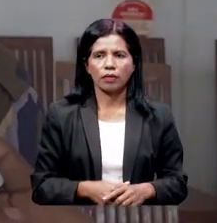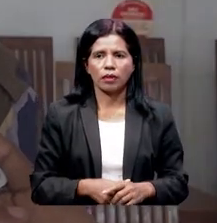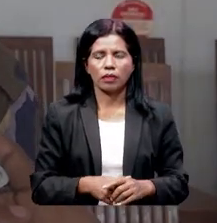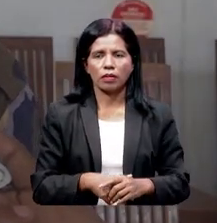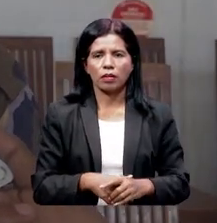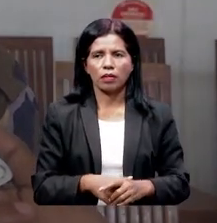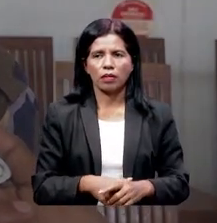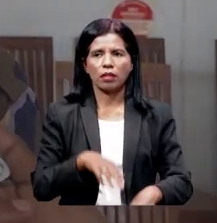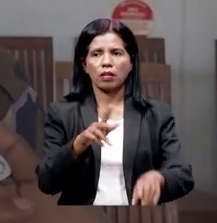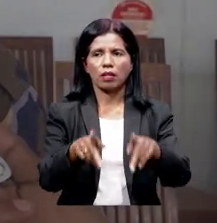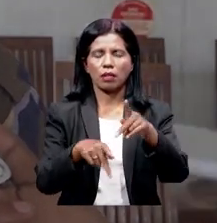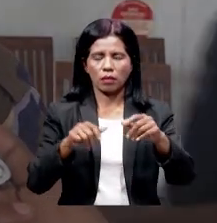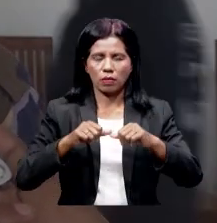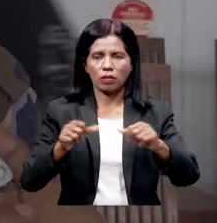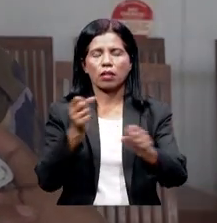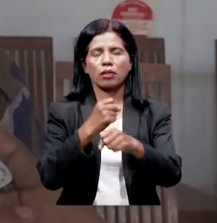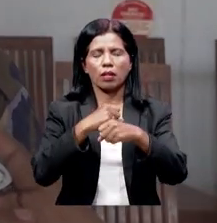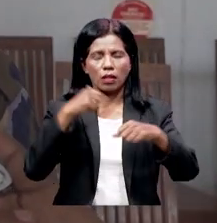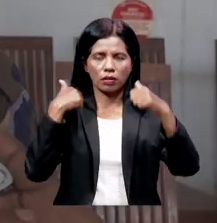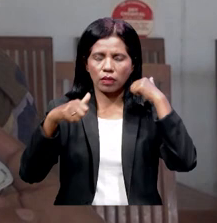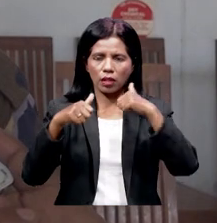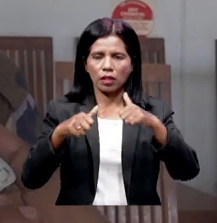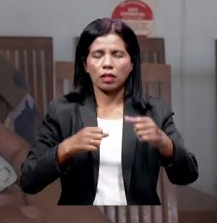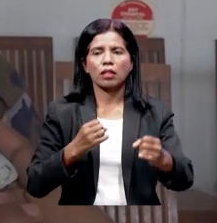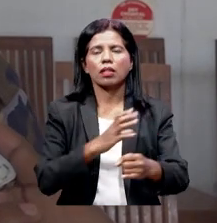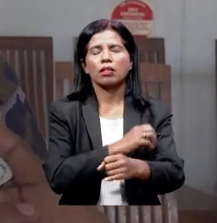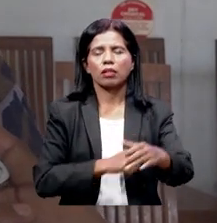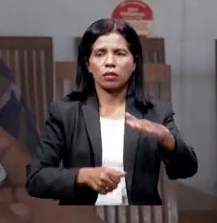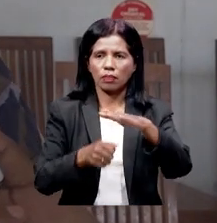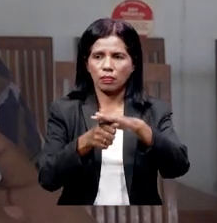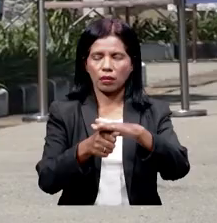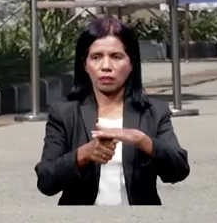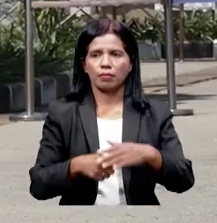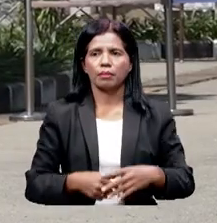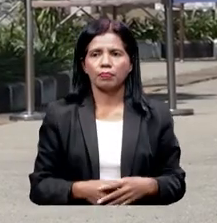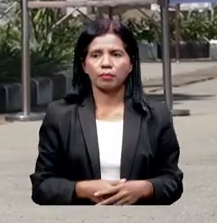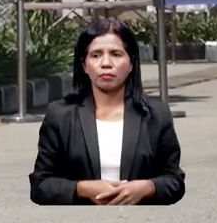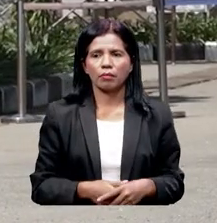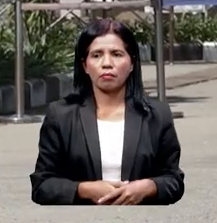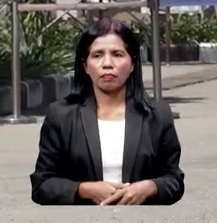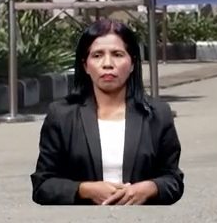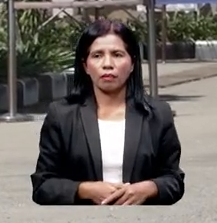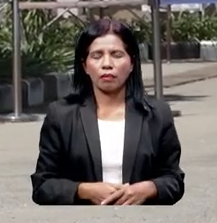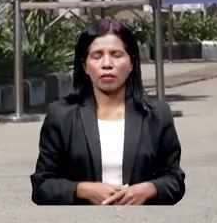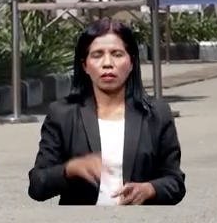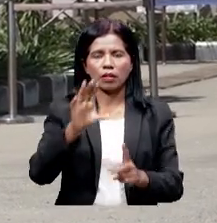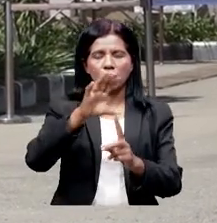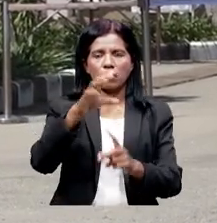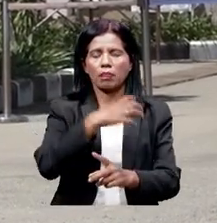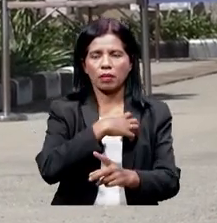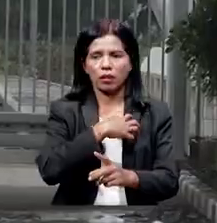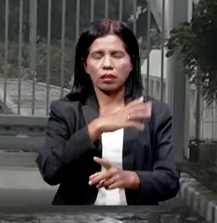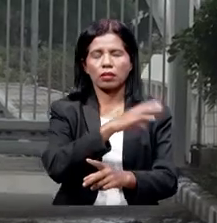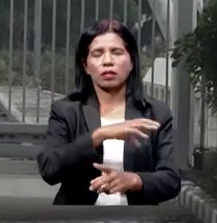contribui atau emang continua halu atividade ilegal nomos ultrapassa linha fronteira ilegal. Antes ne comandante geral Penetele,